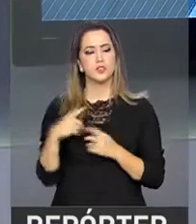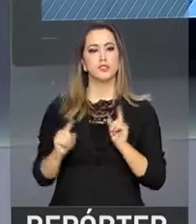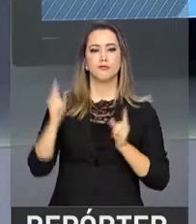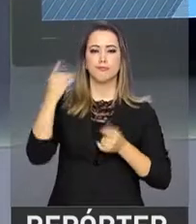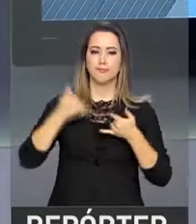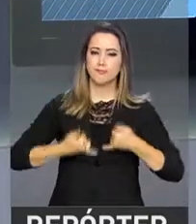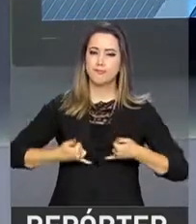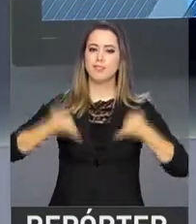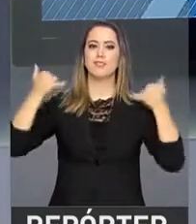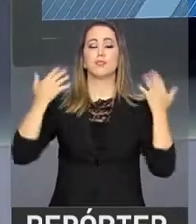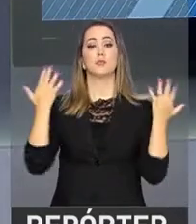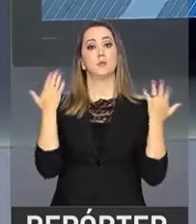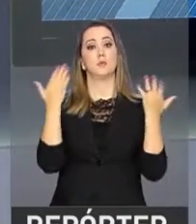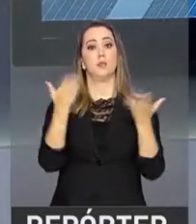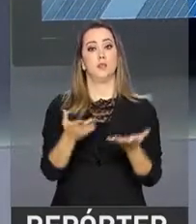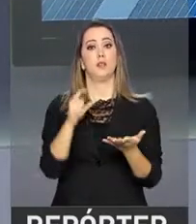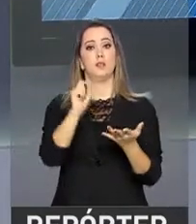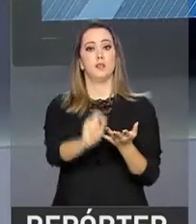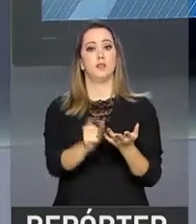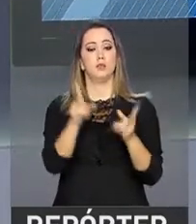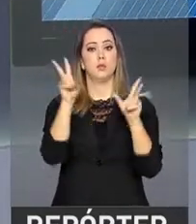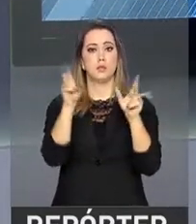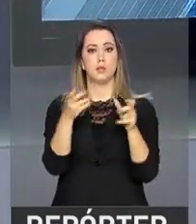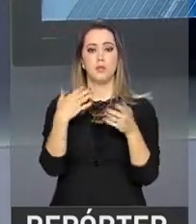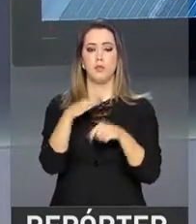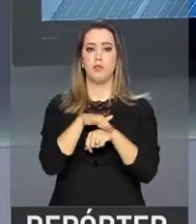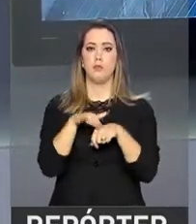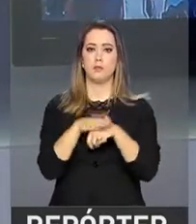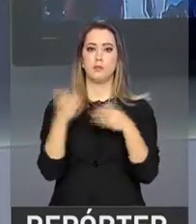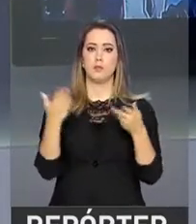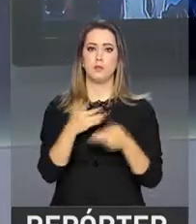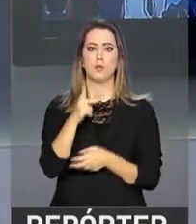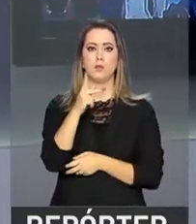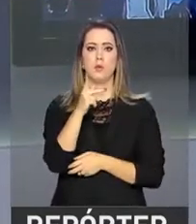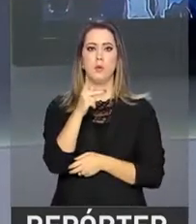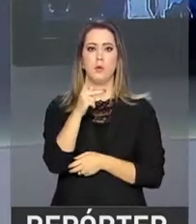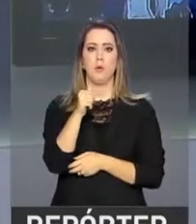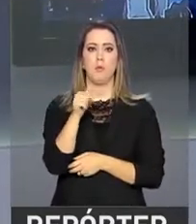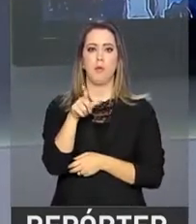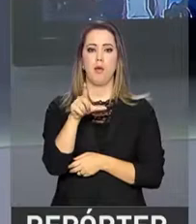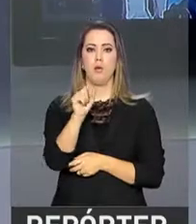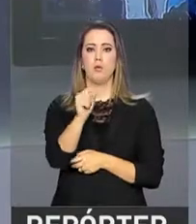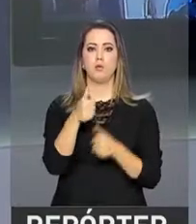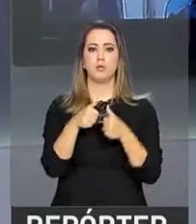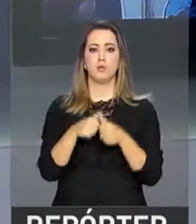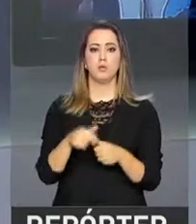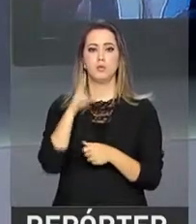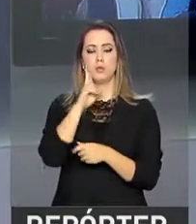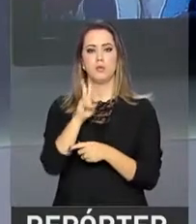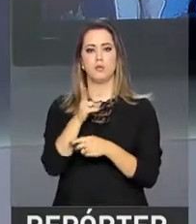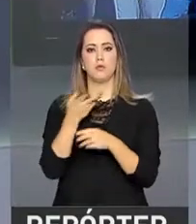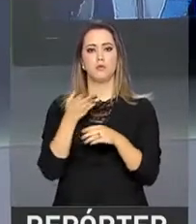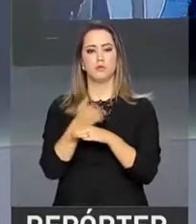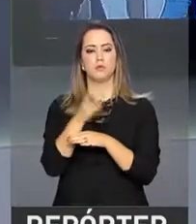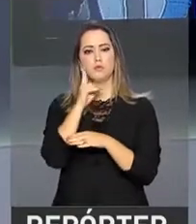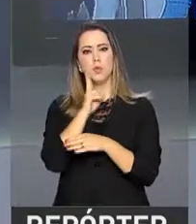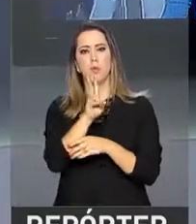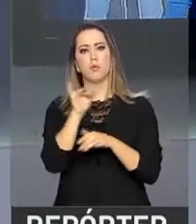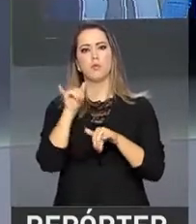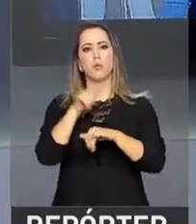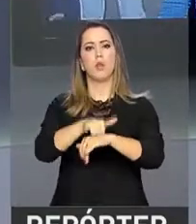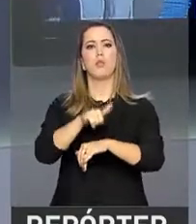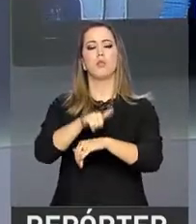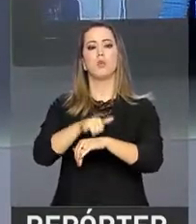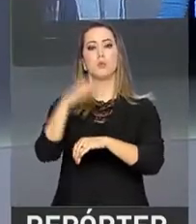na folia. Sobre esse assunto, nós vamos conversar ao vivo com o repórter Paulo Lasálvia, que está acompanhando a movimentação no